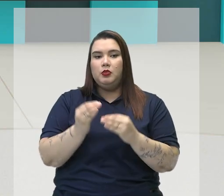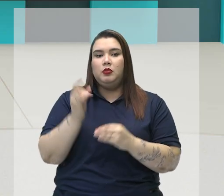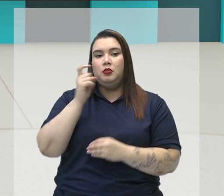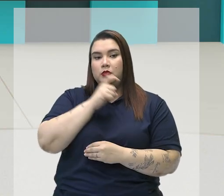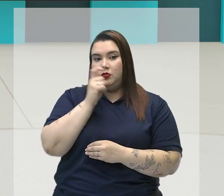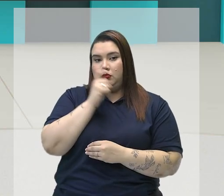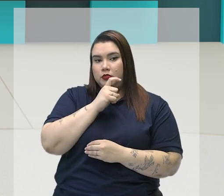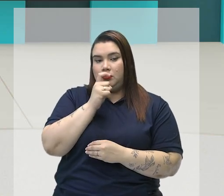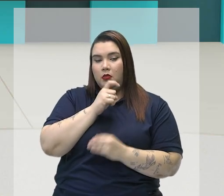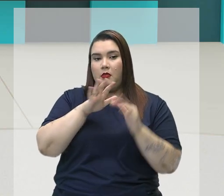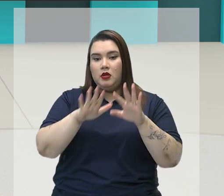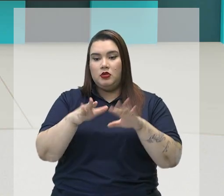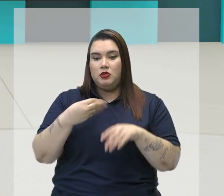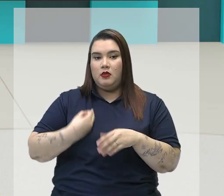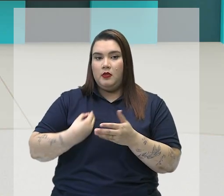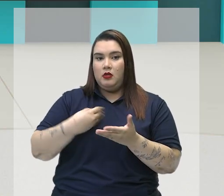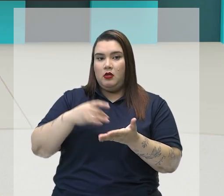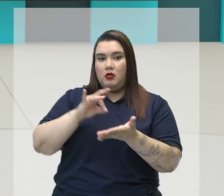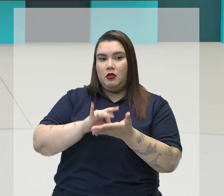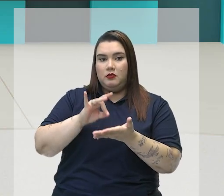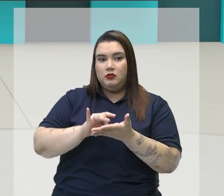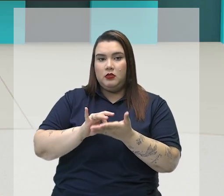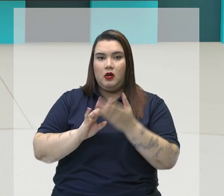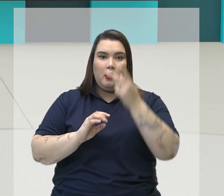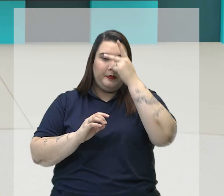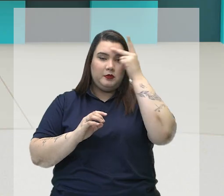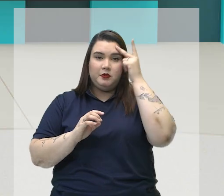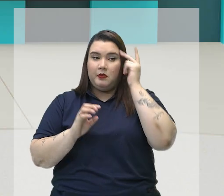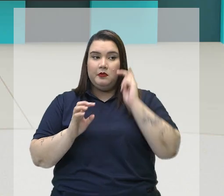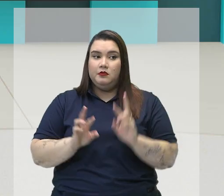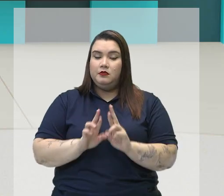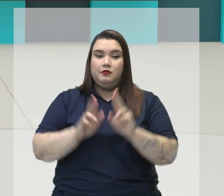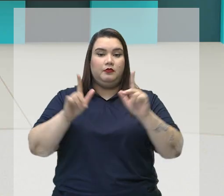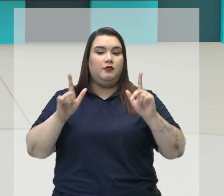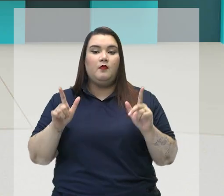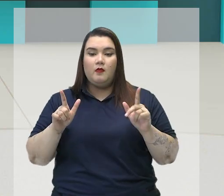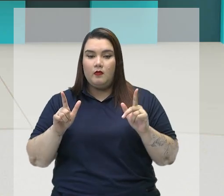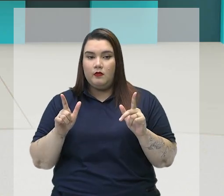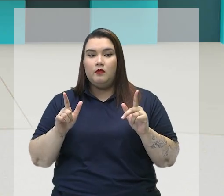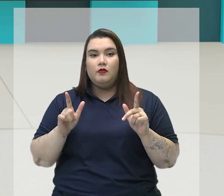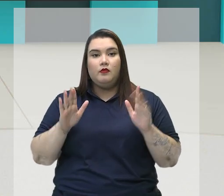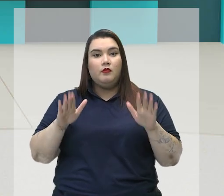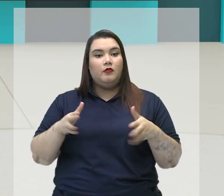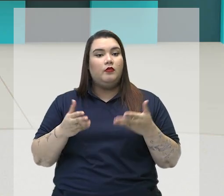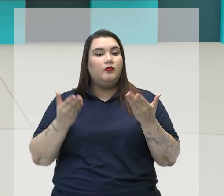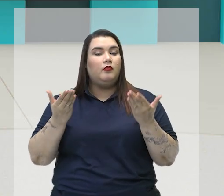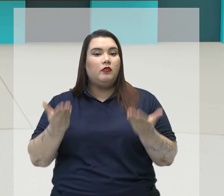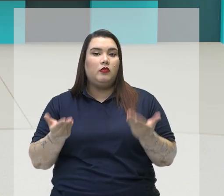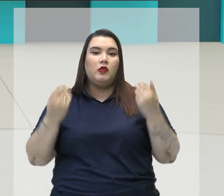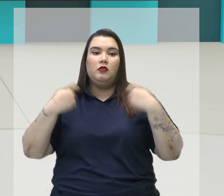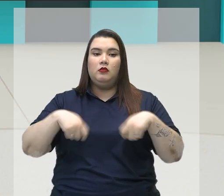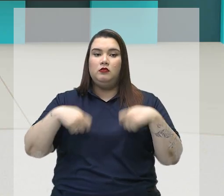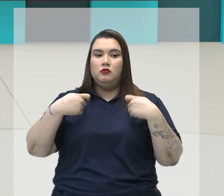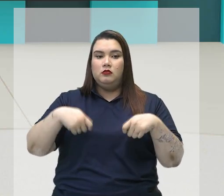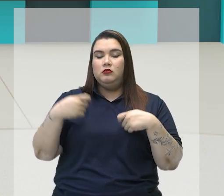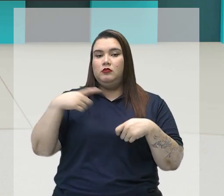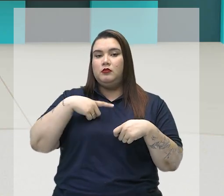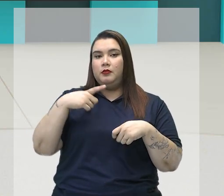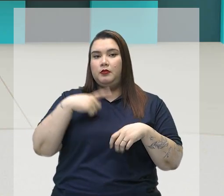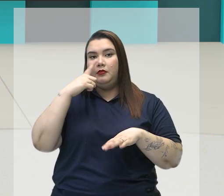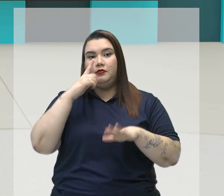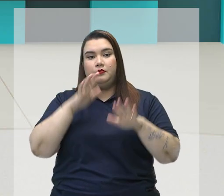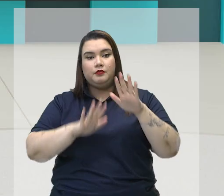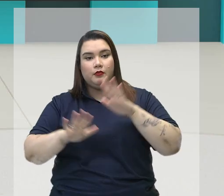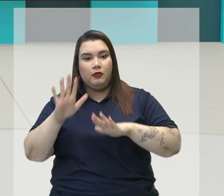mentira. E na vida real a pessoa é completamente diferente. Então, é necessário ter esse